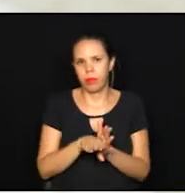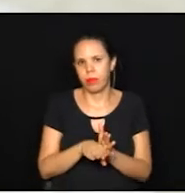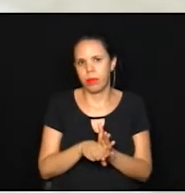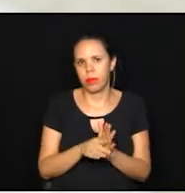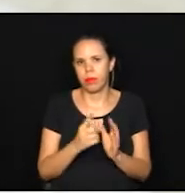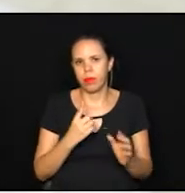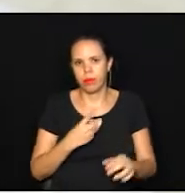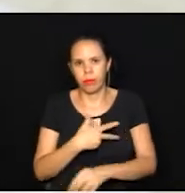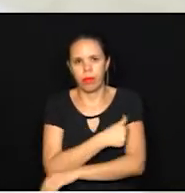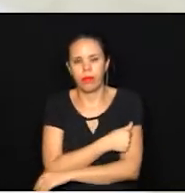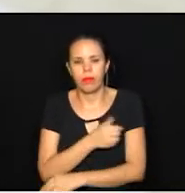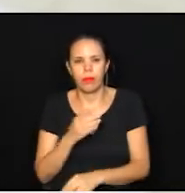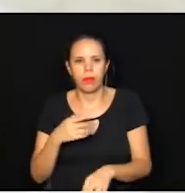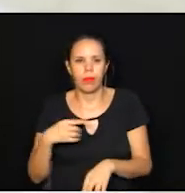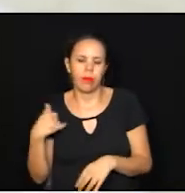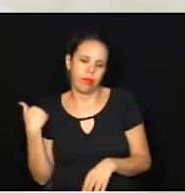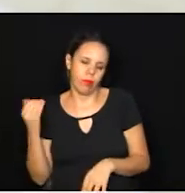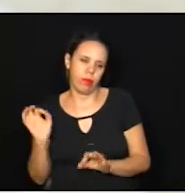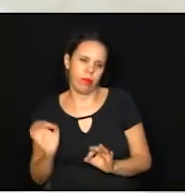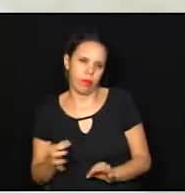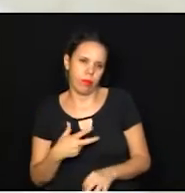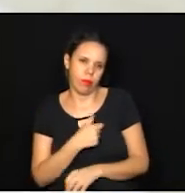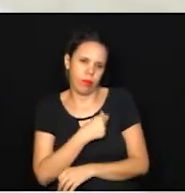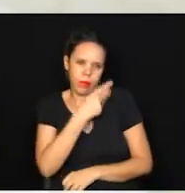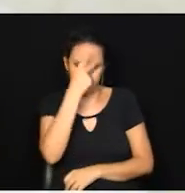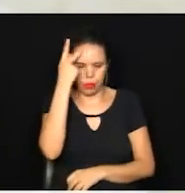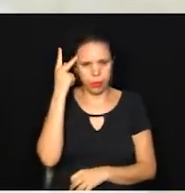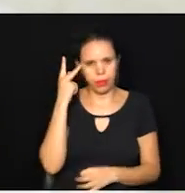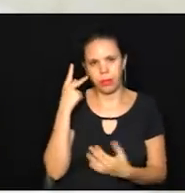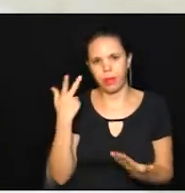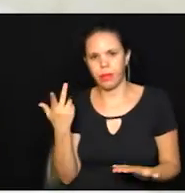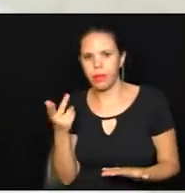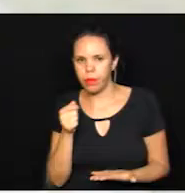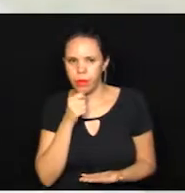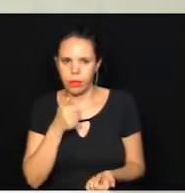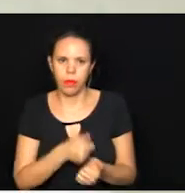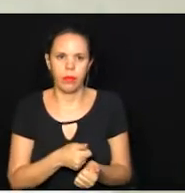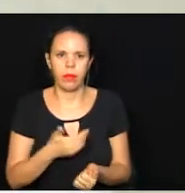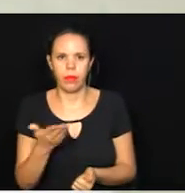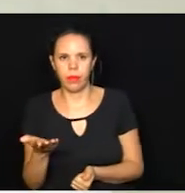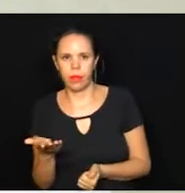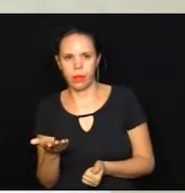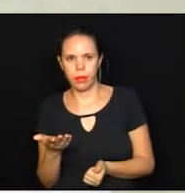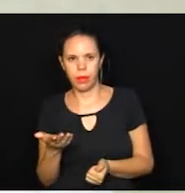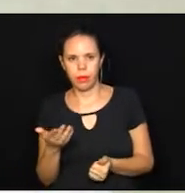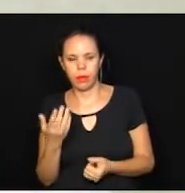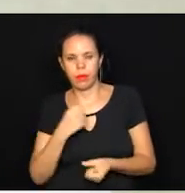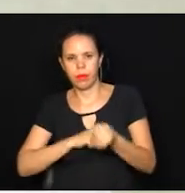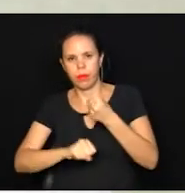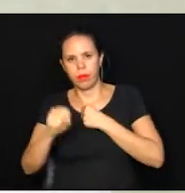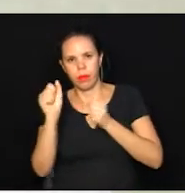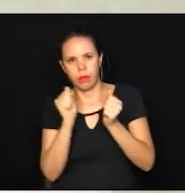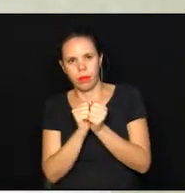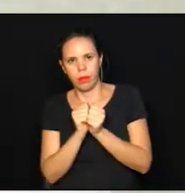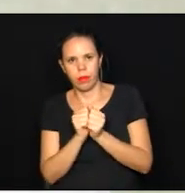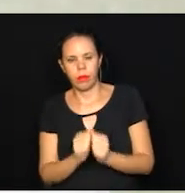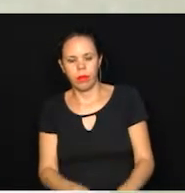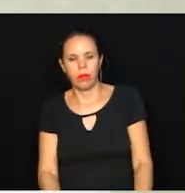vez, vacine-se. E vacine também as pessoas que estão ao seu lado. Seja um herói junto com a